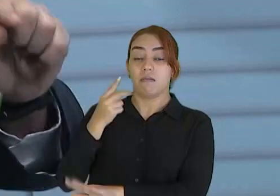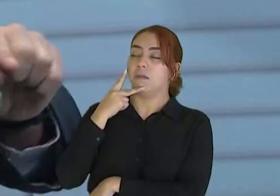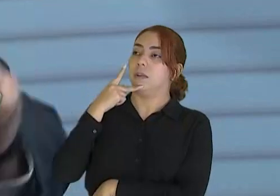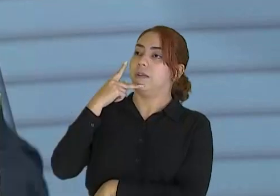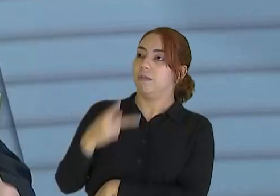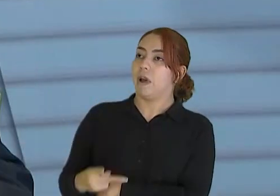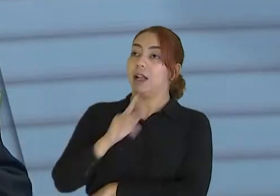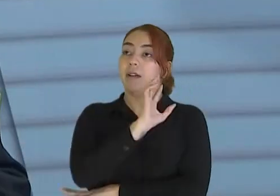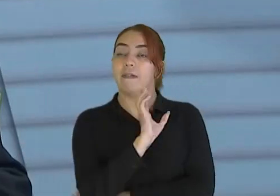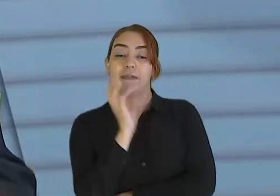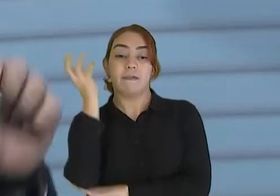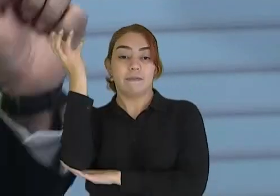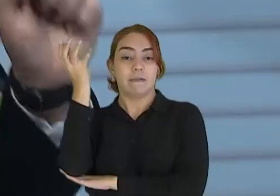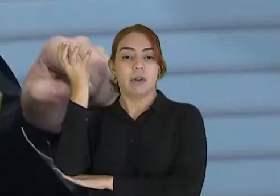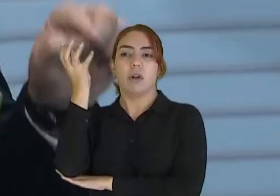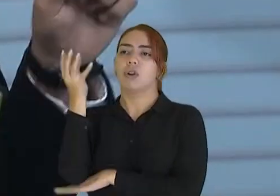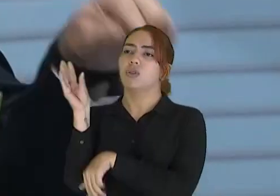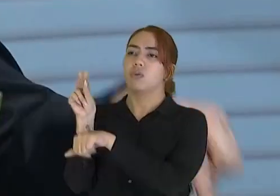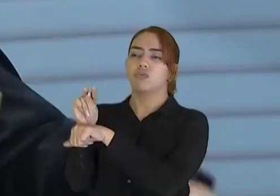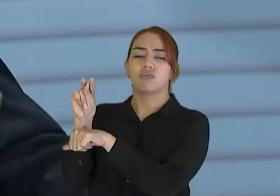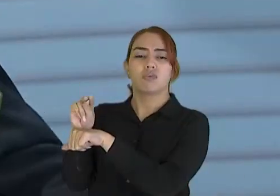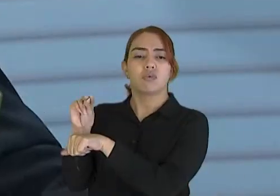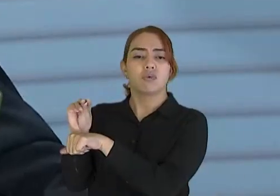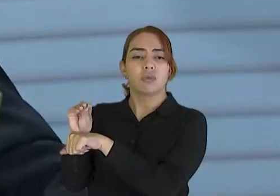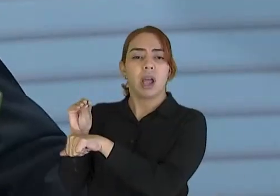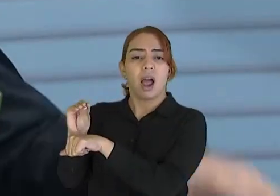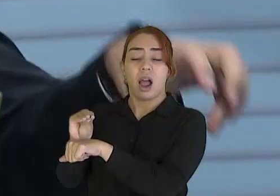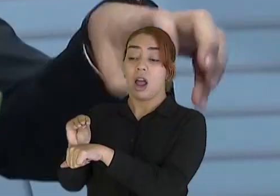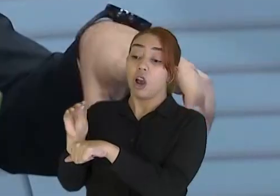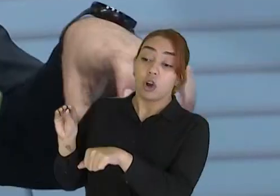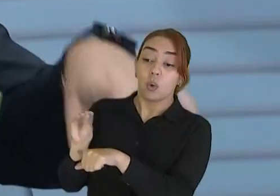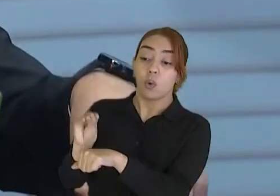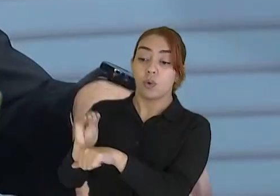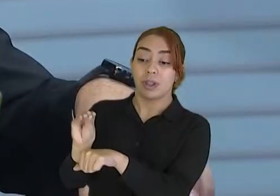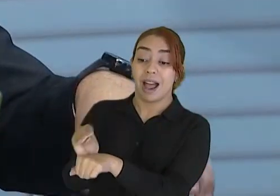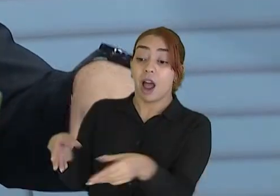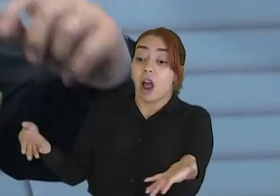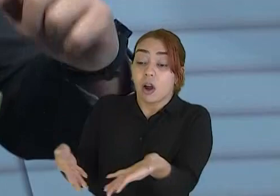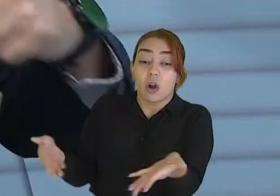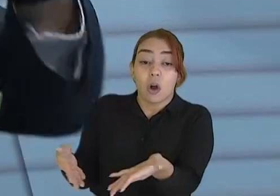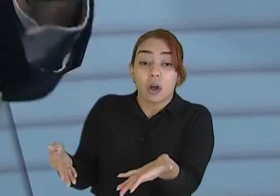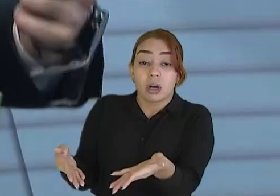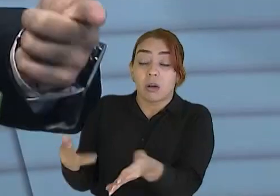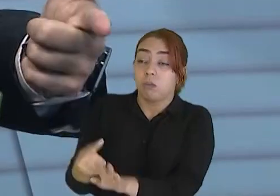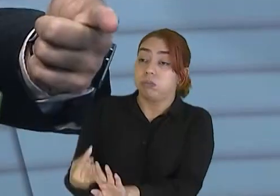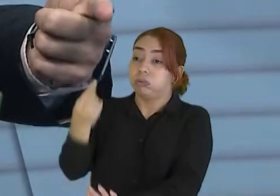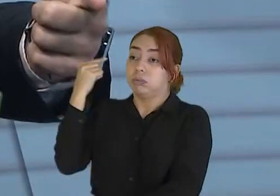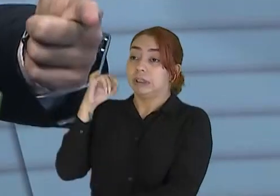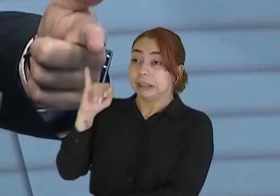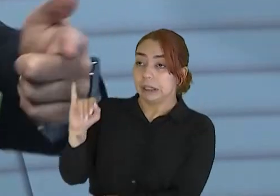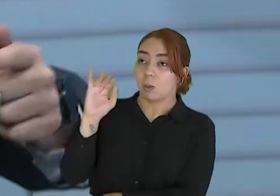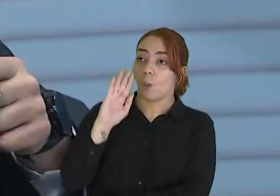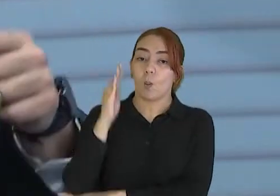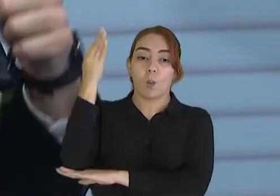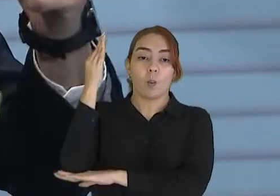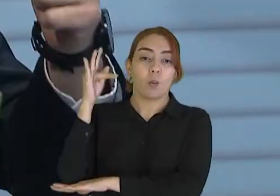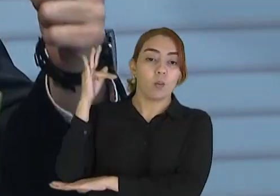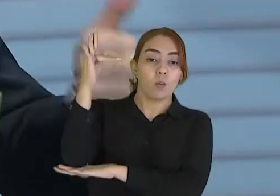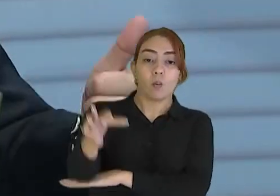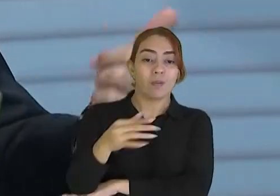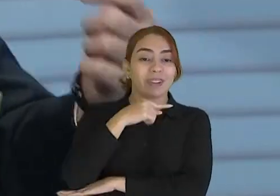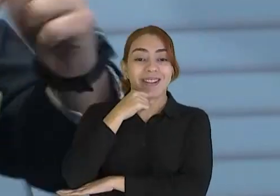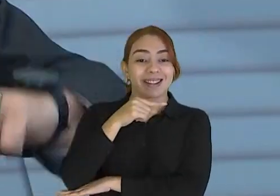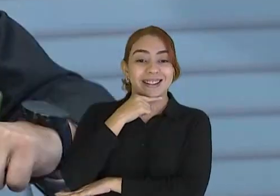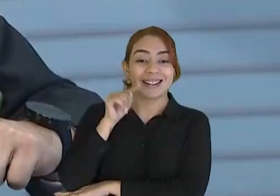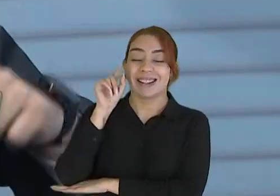das florestas. Por quê? Porque ele sabe, se não proteger aquela floresta hoje, ele não terá madeira para a geração futura. Não. E